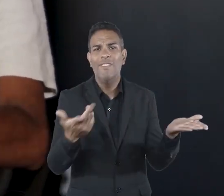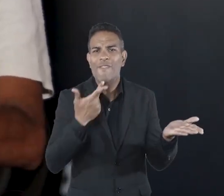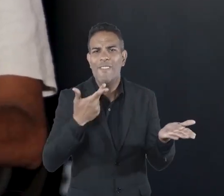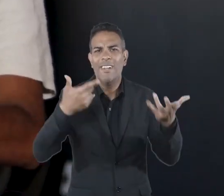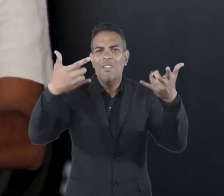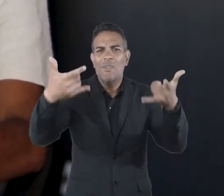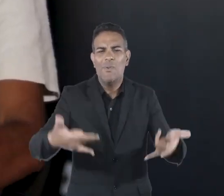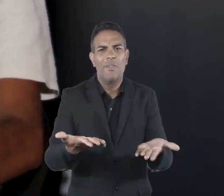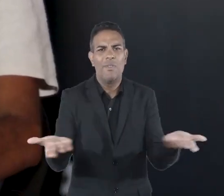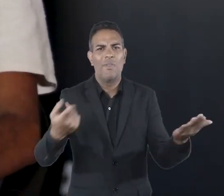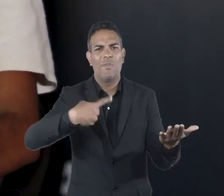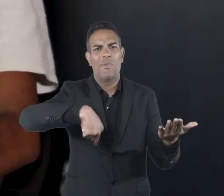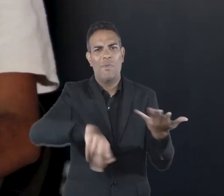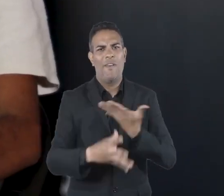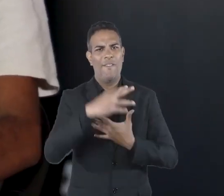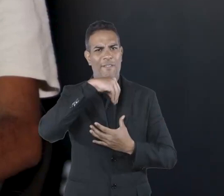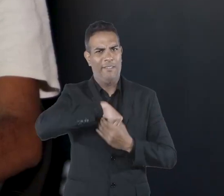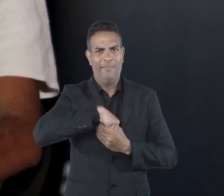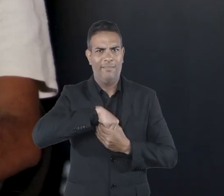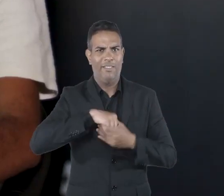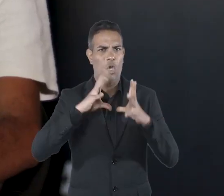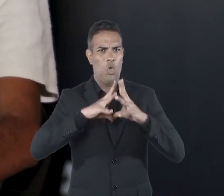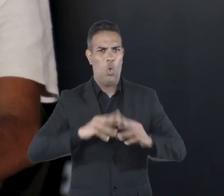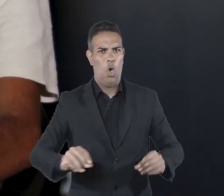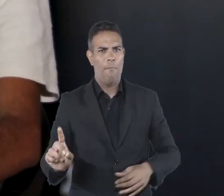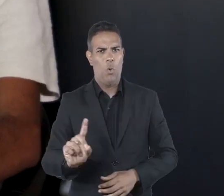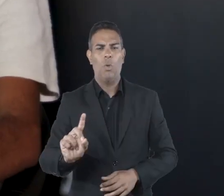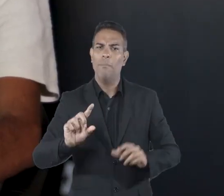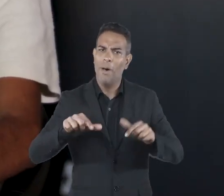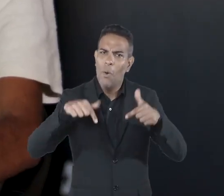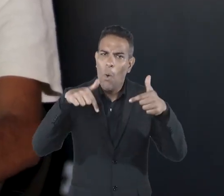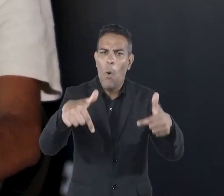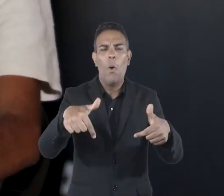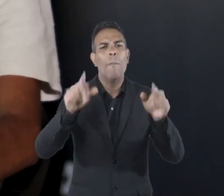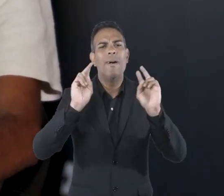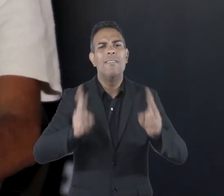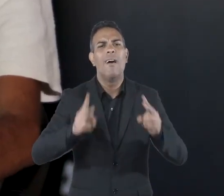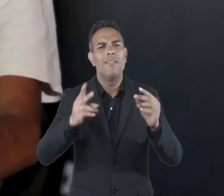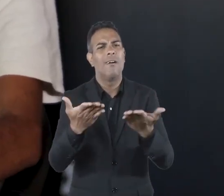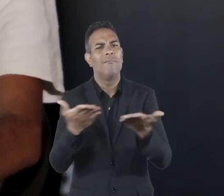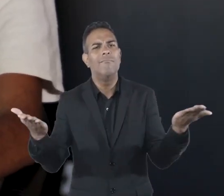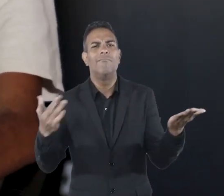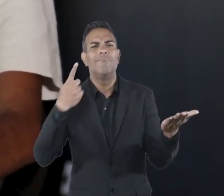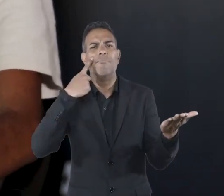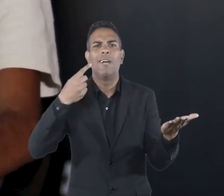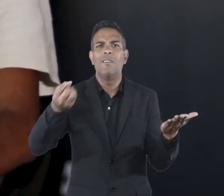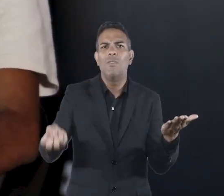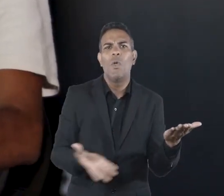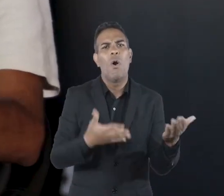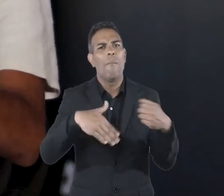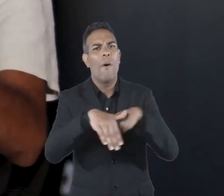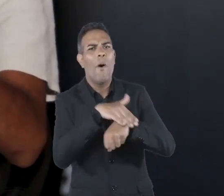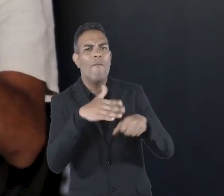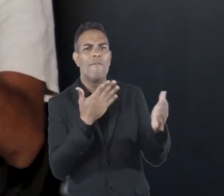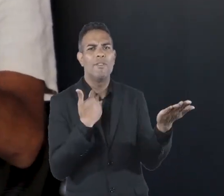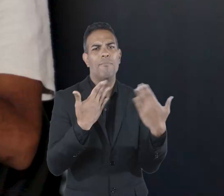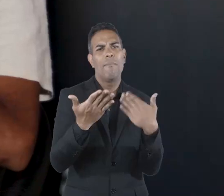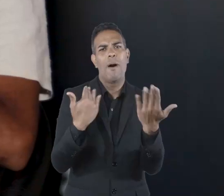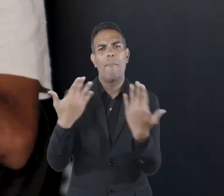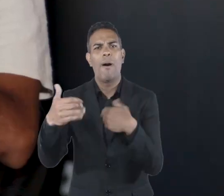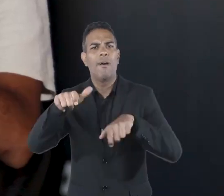diferente. São marcas, como também a Ana comentou, que ficam com a gente, elas não vão embora. Então, a gente precisa sempre